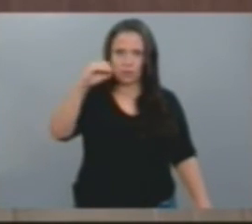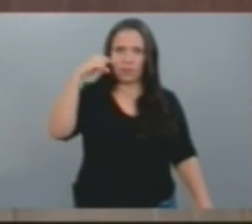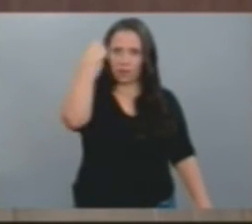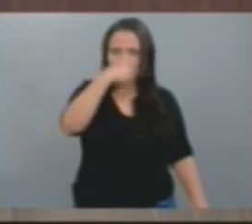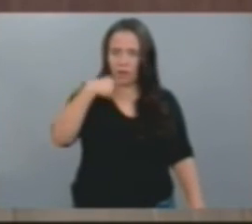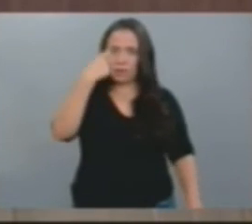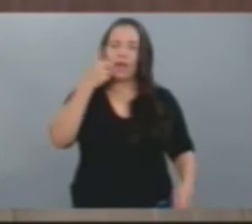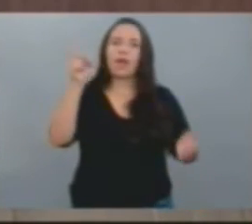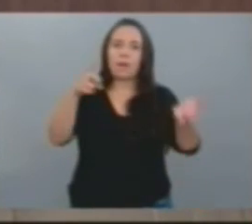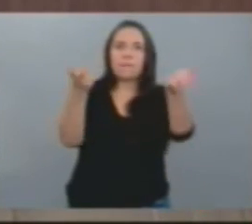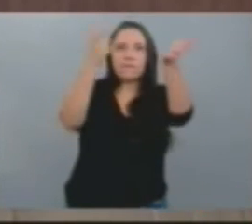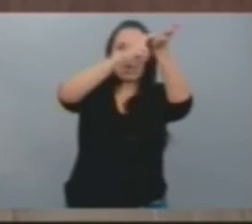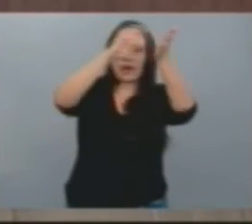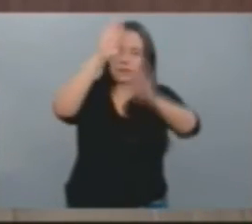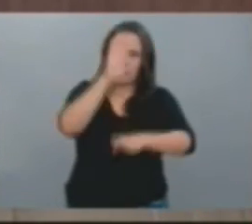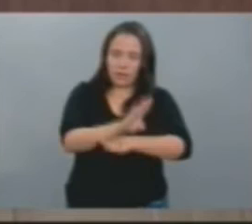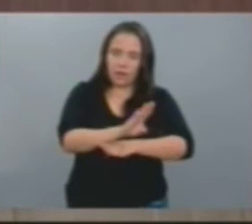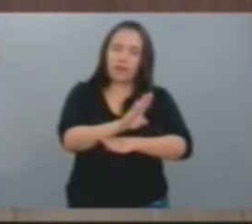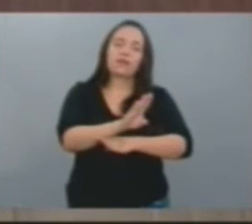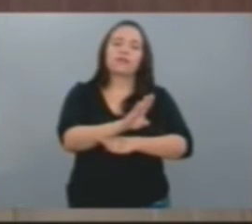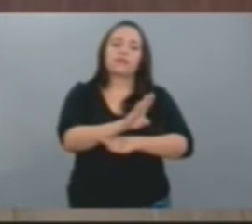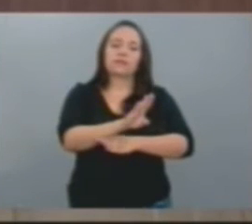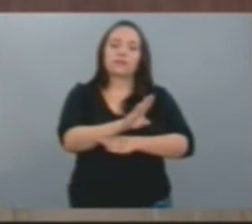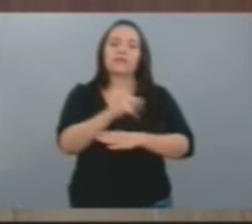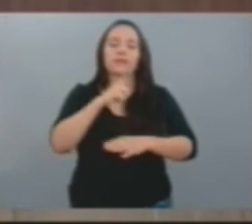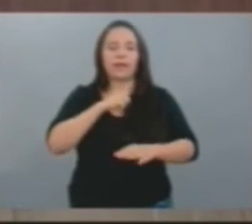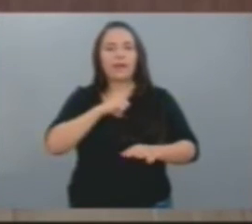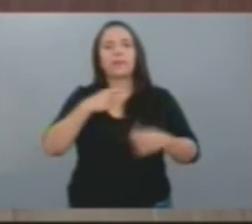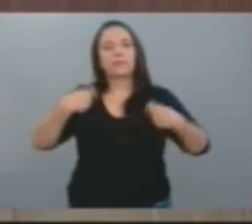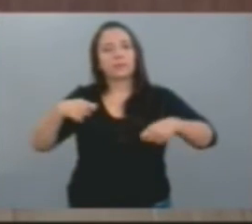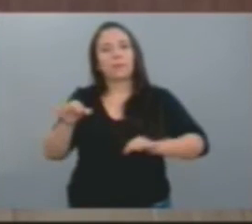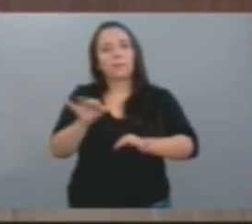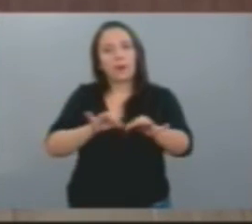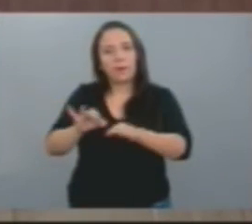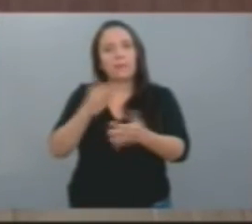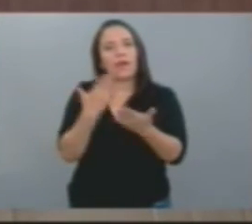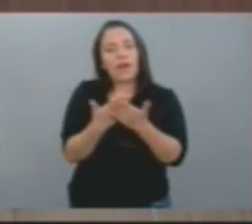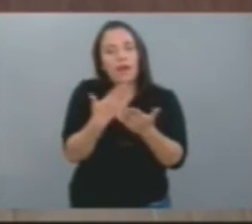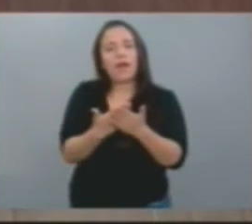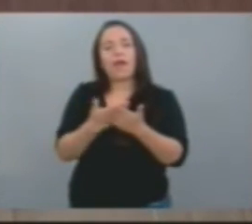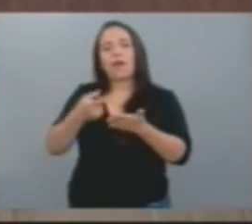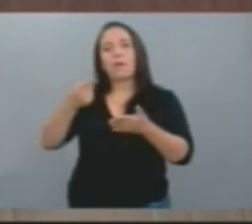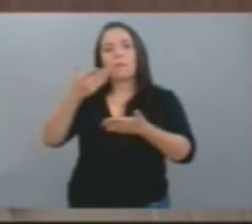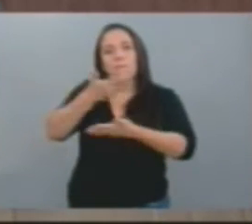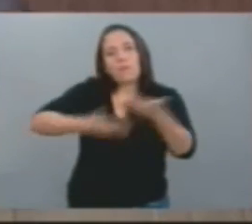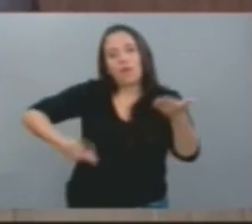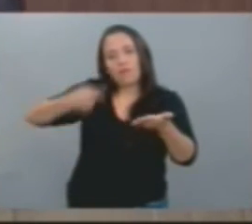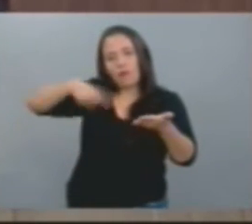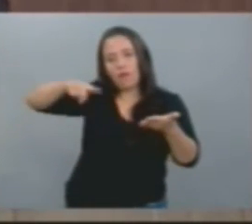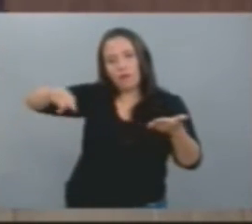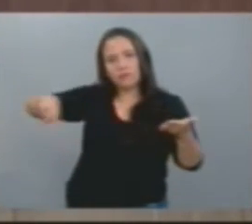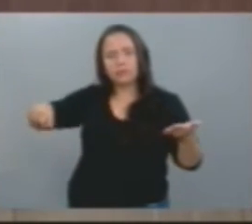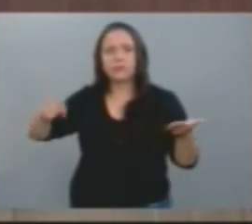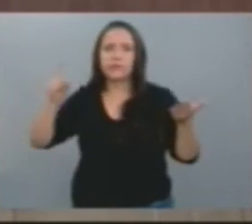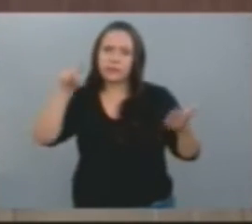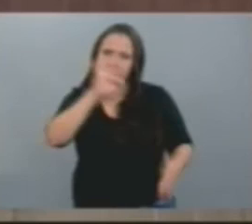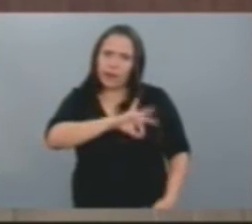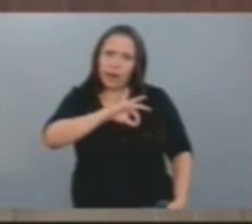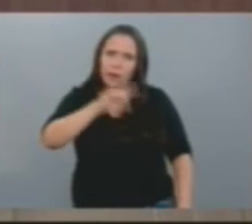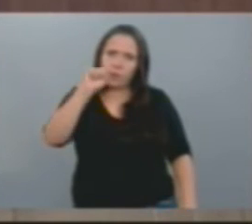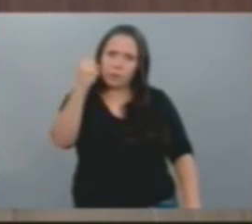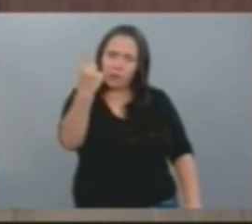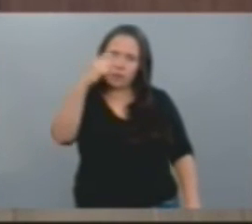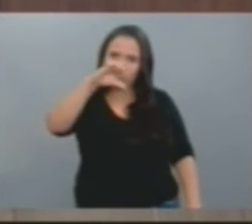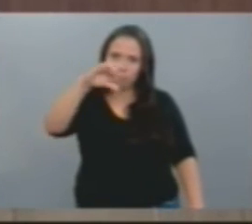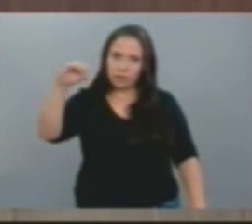manhã e tarde completos, e ele vai ter que, obviamente, preparar a aula, corrigir prova. R$ 1.900. Um estagiário